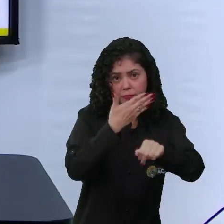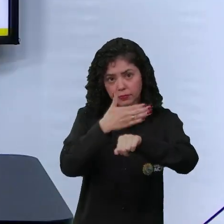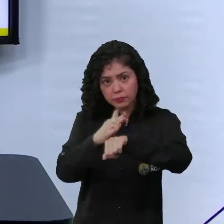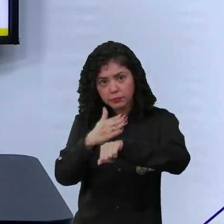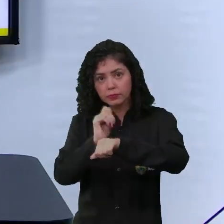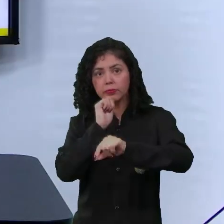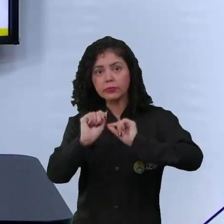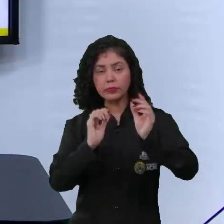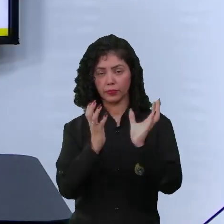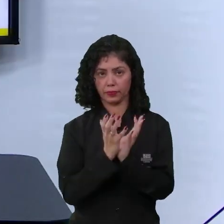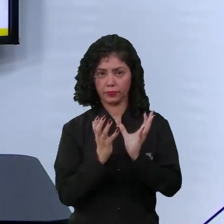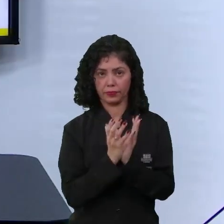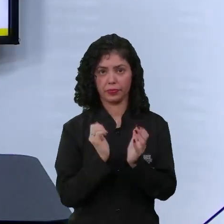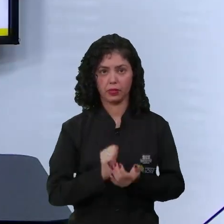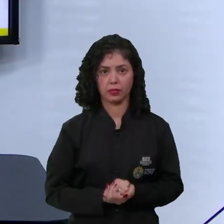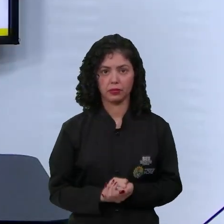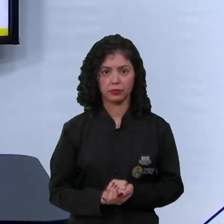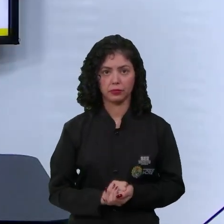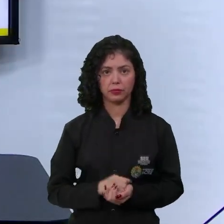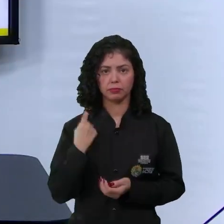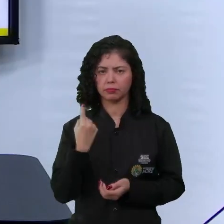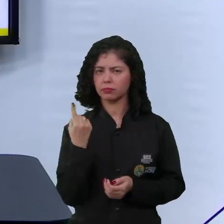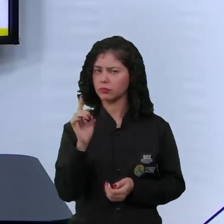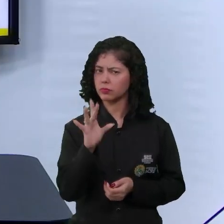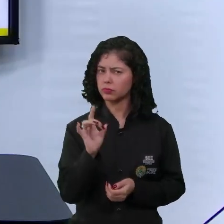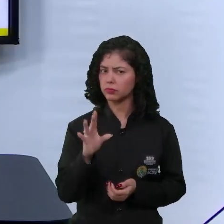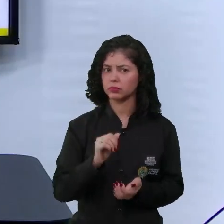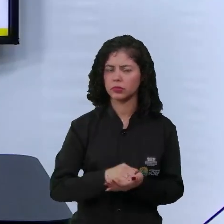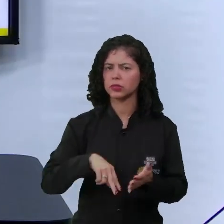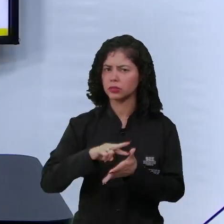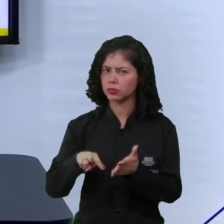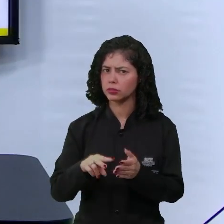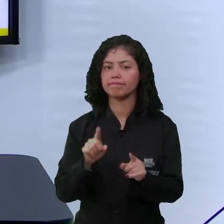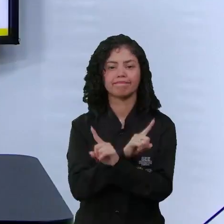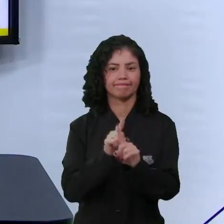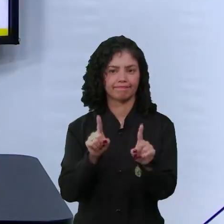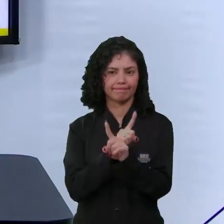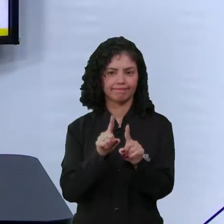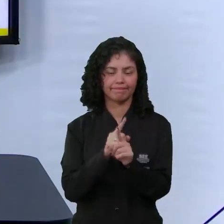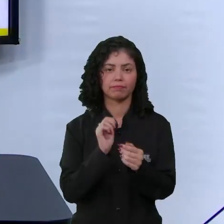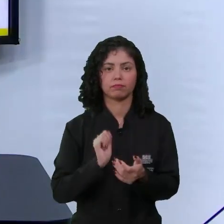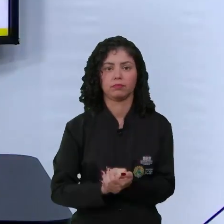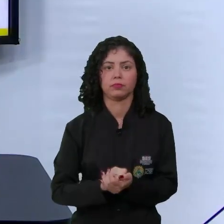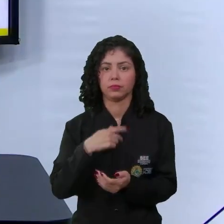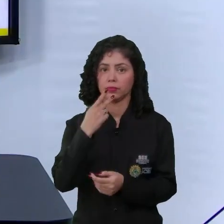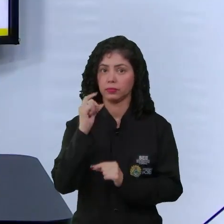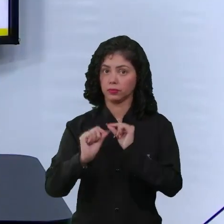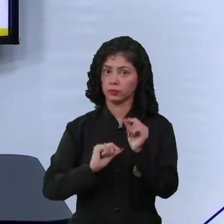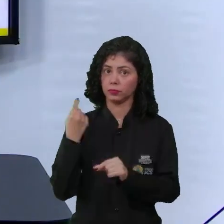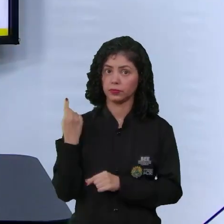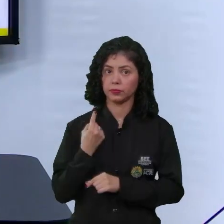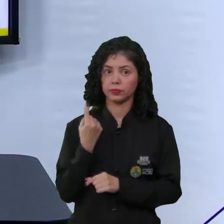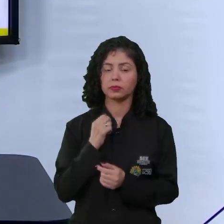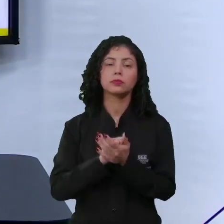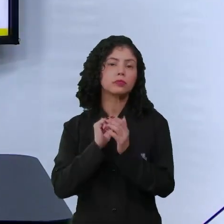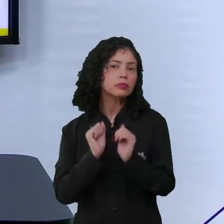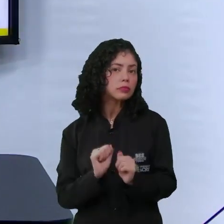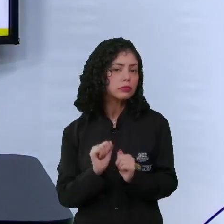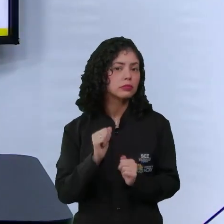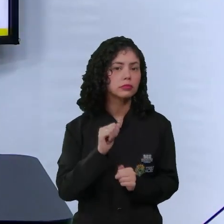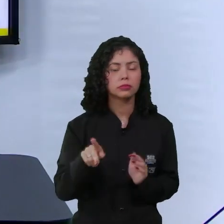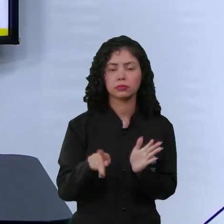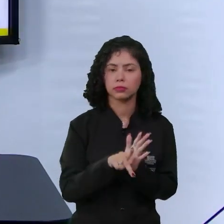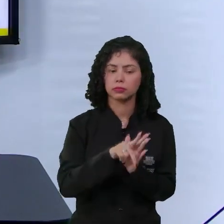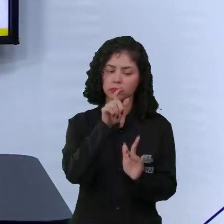praticada coletivamente, um indivíduo sozinho dança? Claro que dança. Então ele vai falar sozinho, mas ele pode falar por